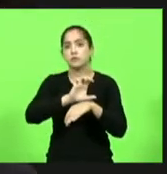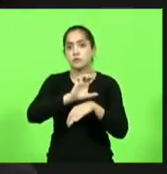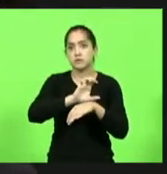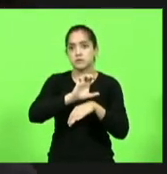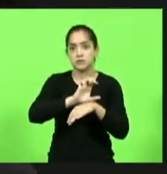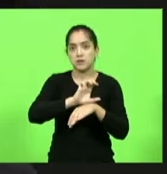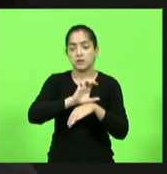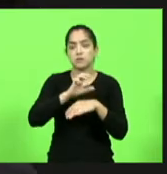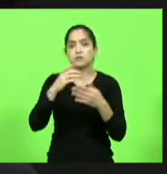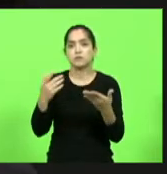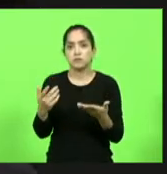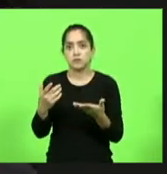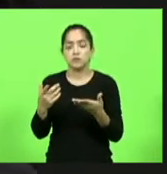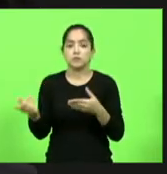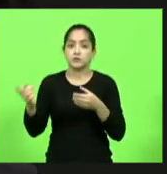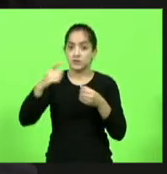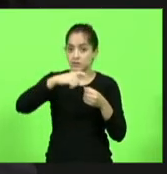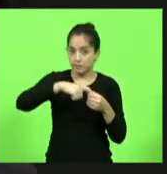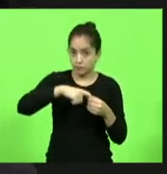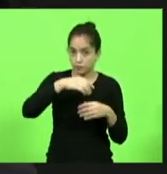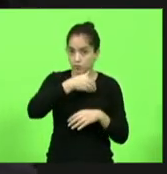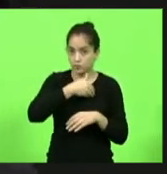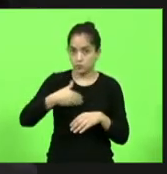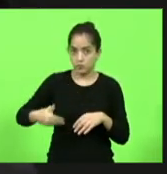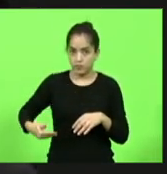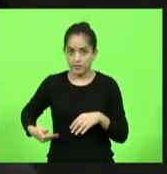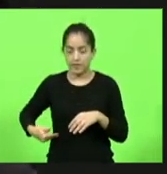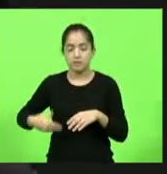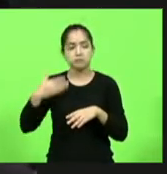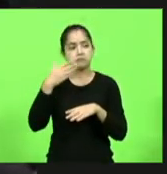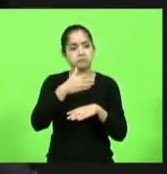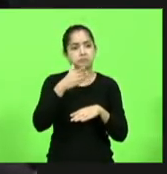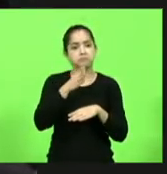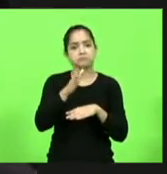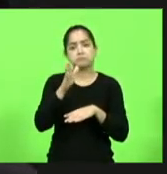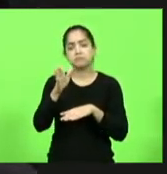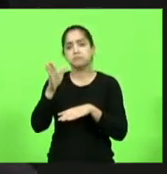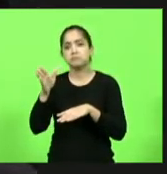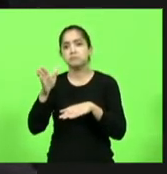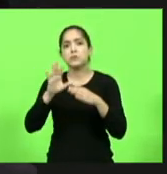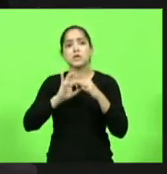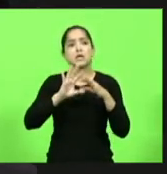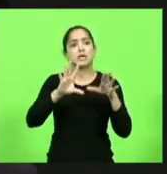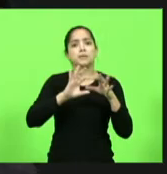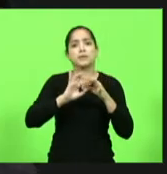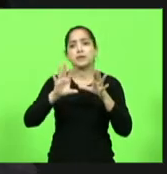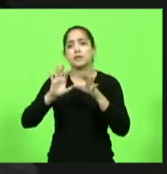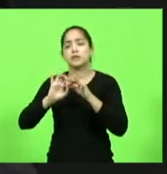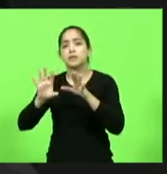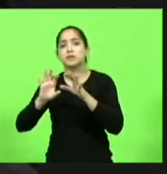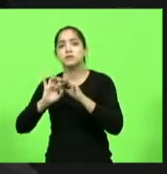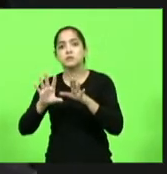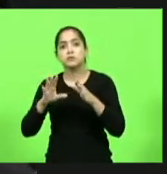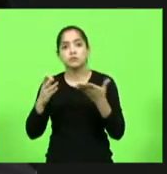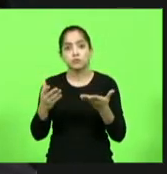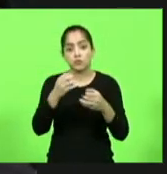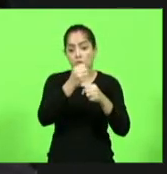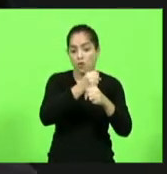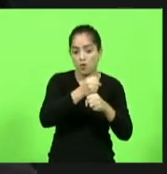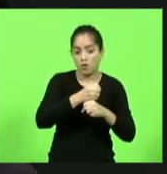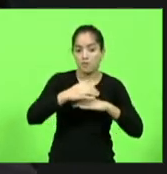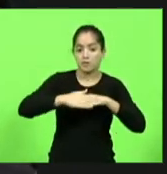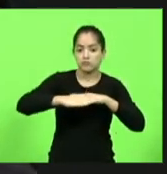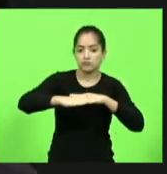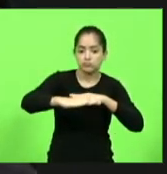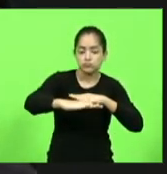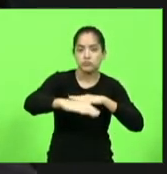da sua retomada ao governo e saiu por aí autorizando obras de pavimentação. O